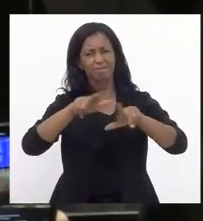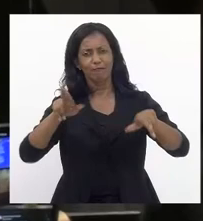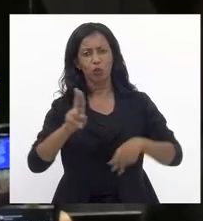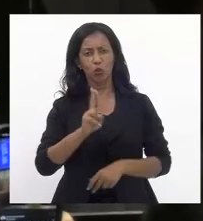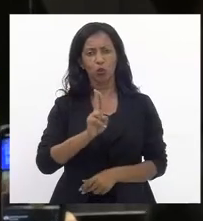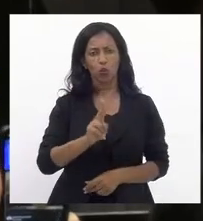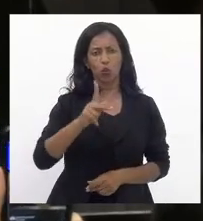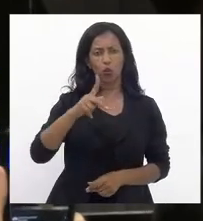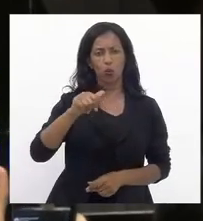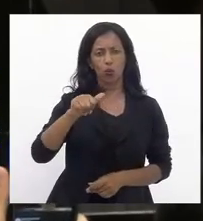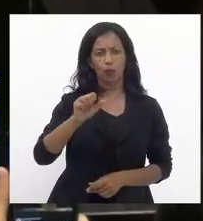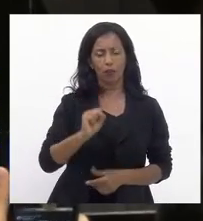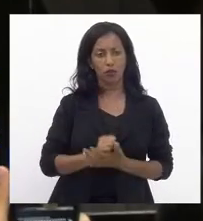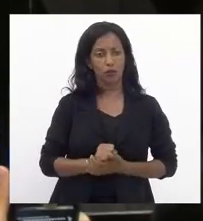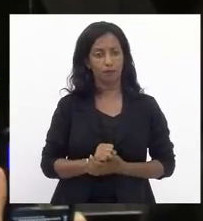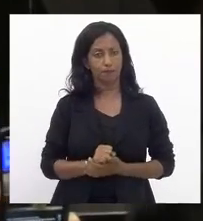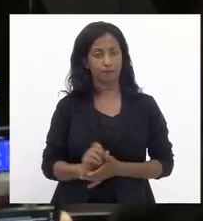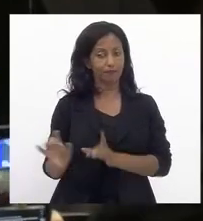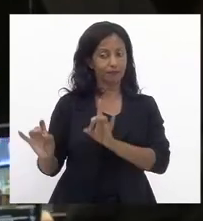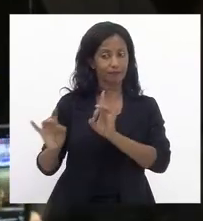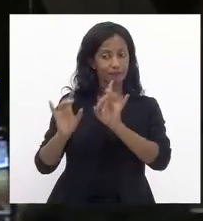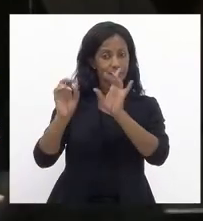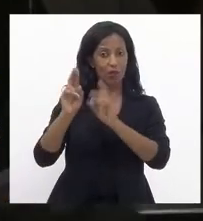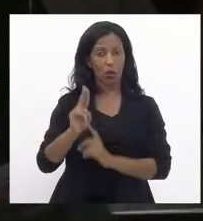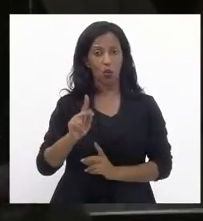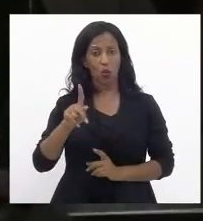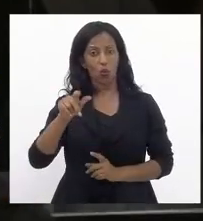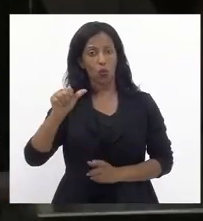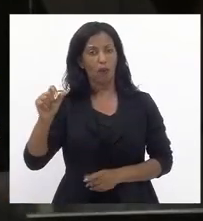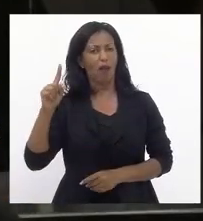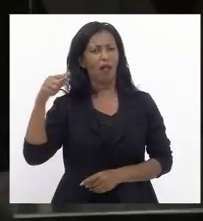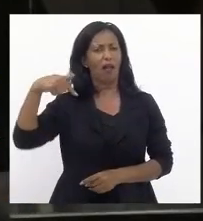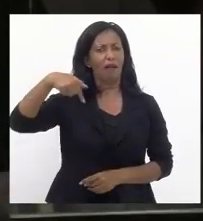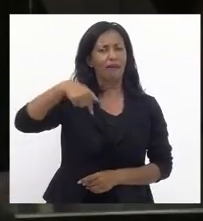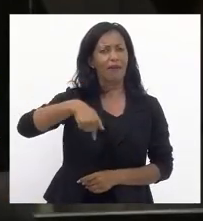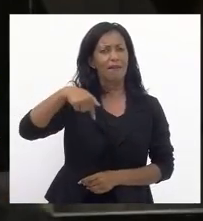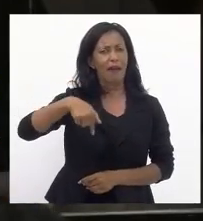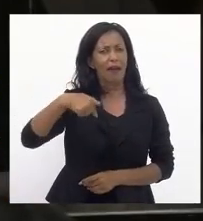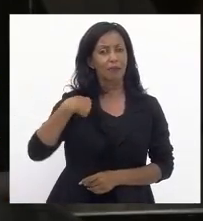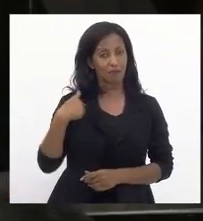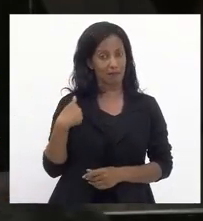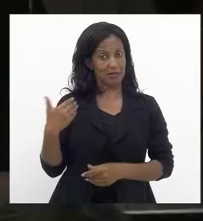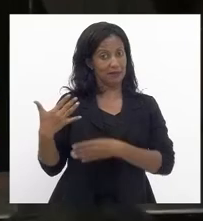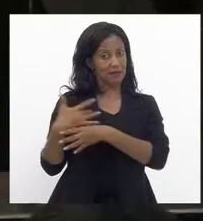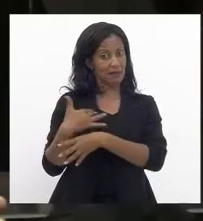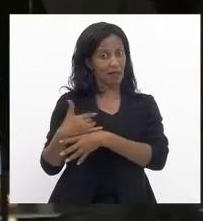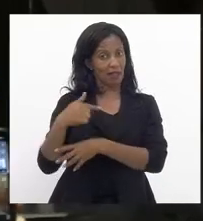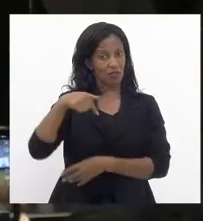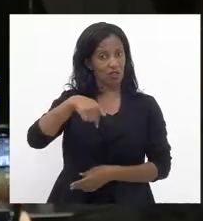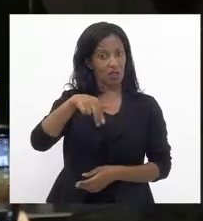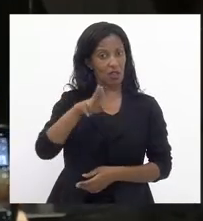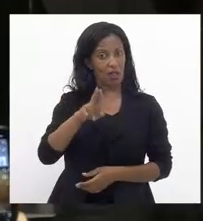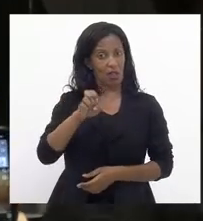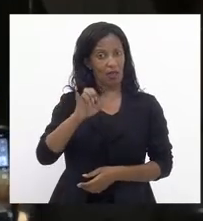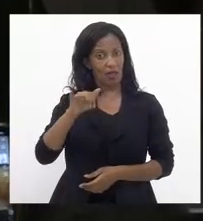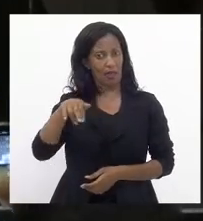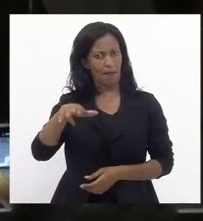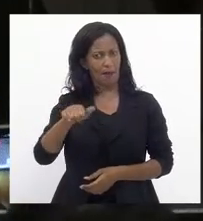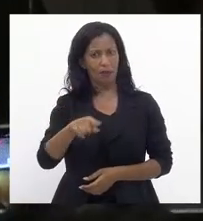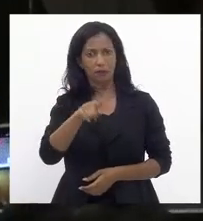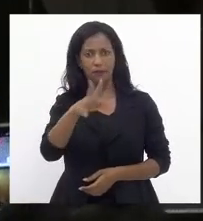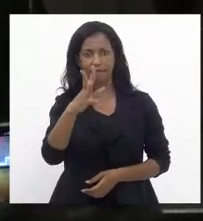UPAs, em especial o UPA da cidade de Queimados, que é a minha cidade. E